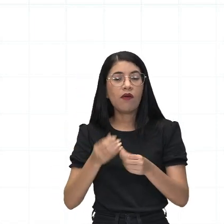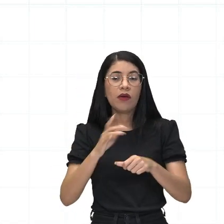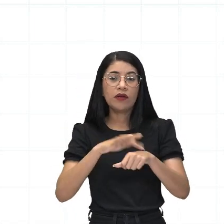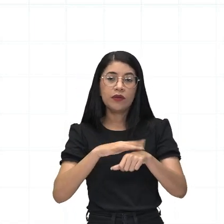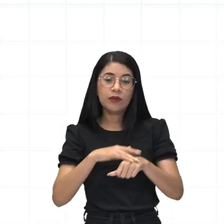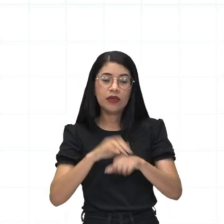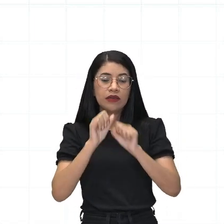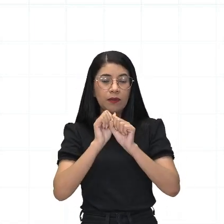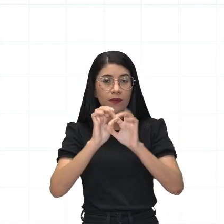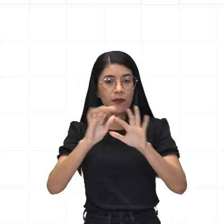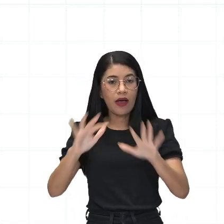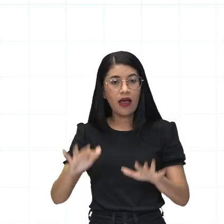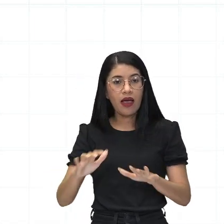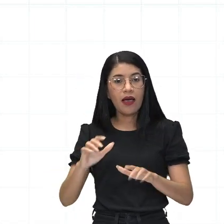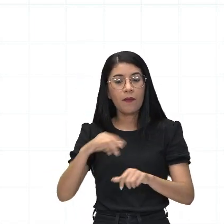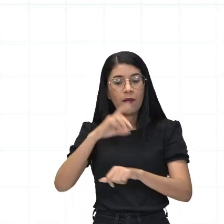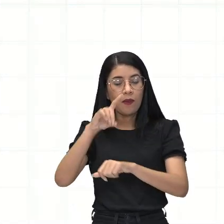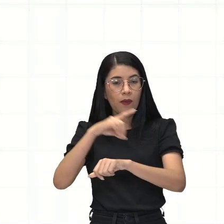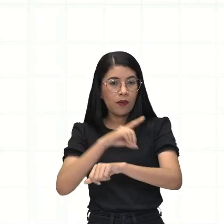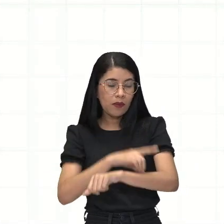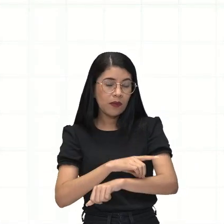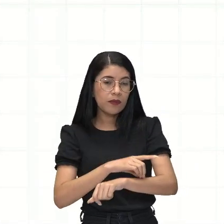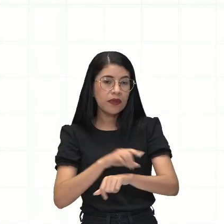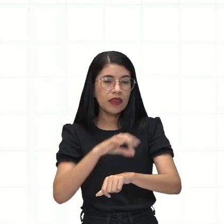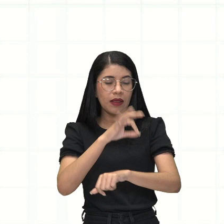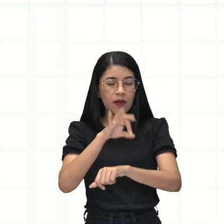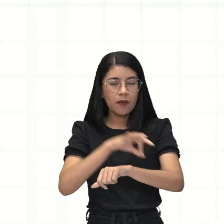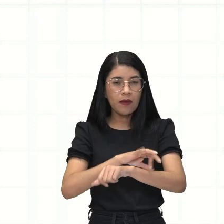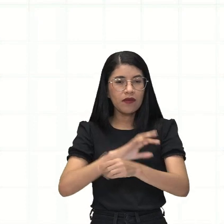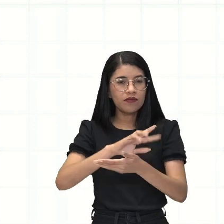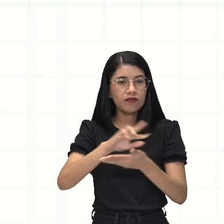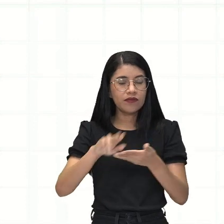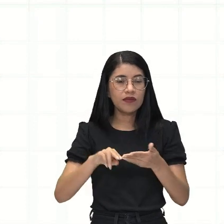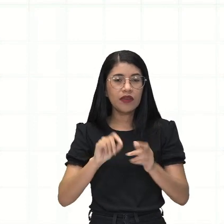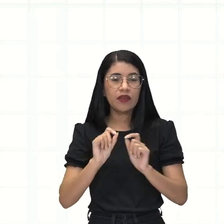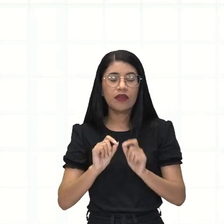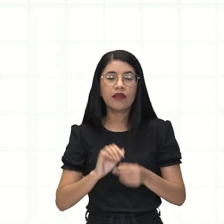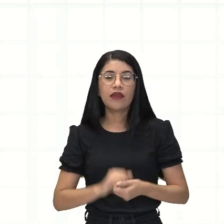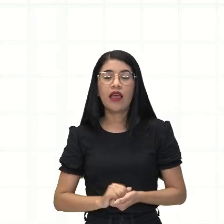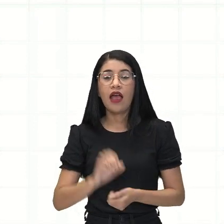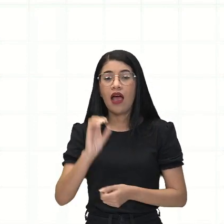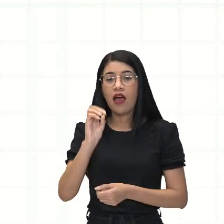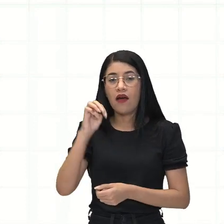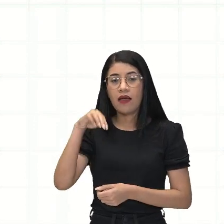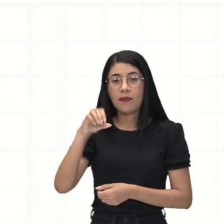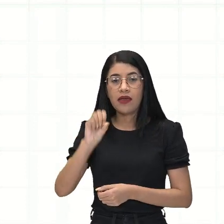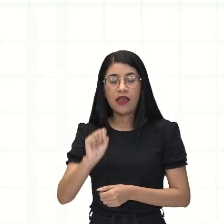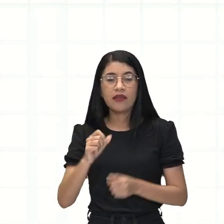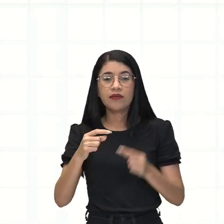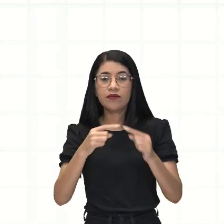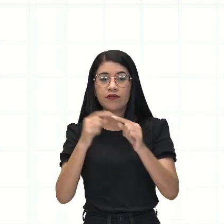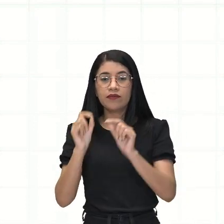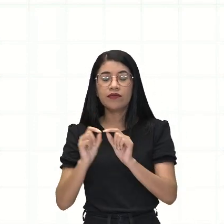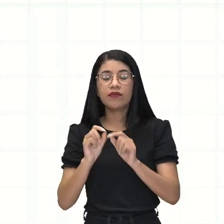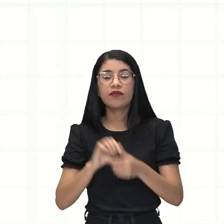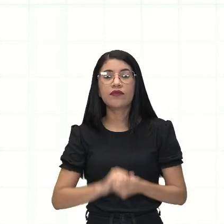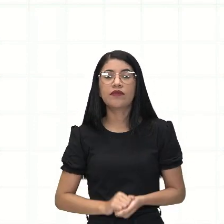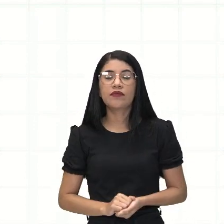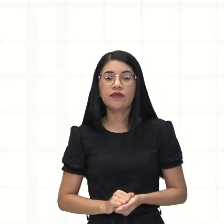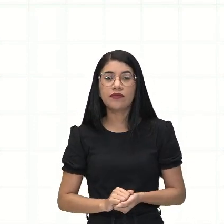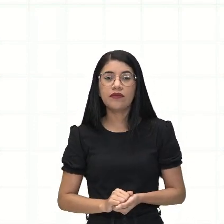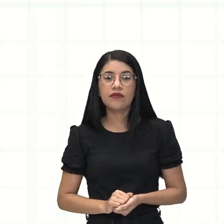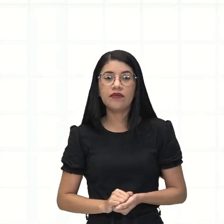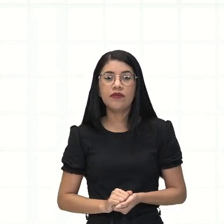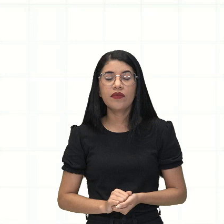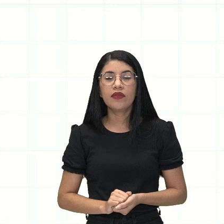doenças transmissíveis por vetores ou DTVs são declaradas pela OMS, que é a Organização Mundial da